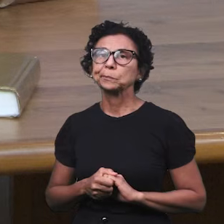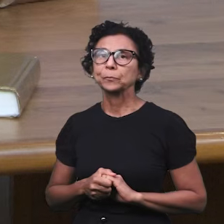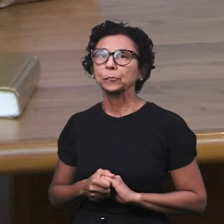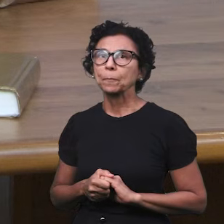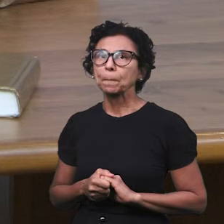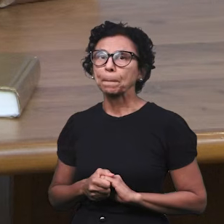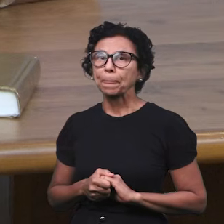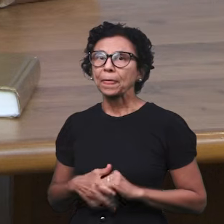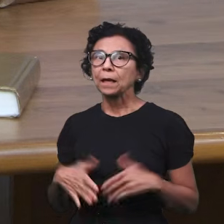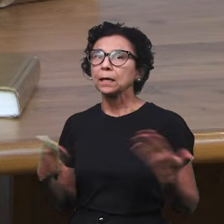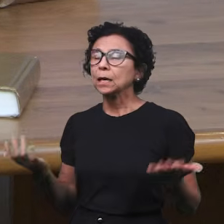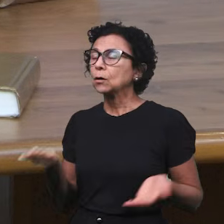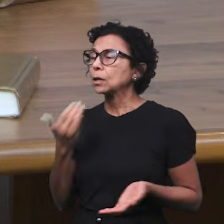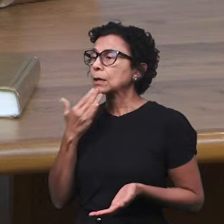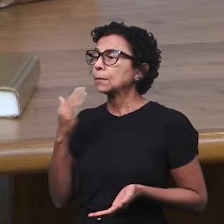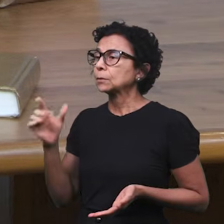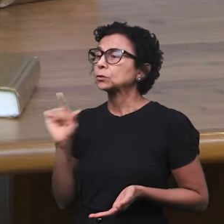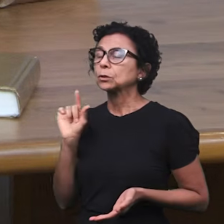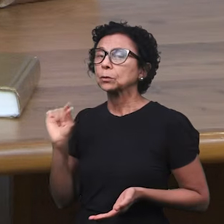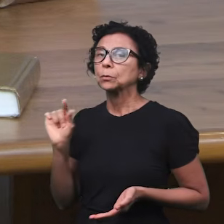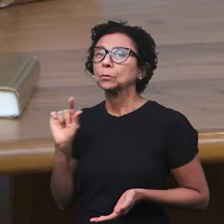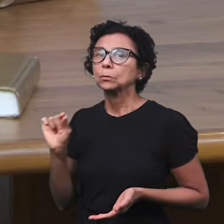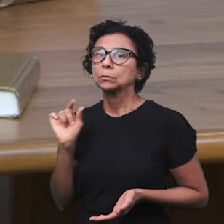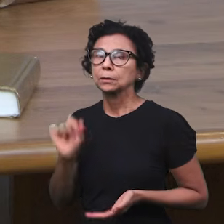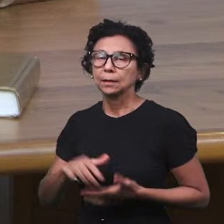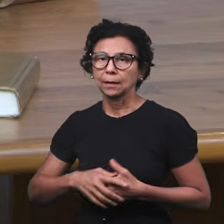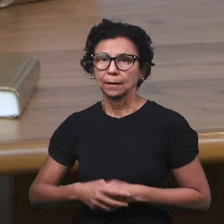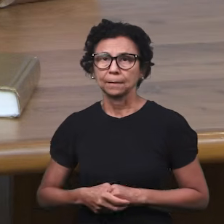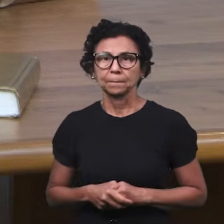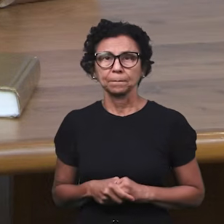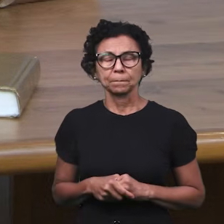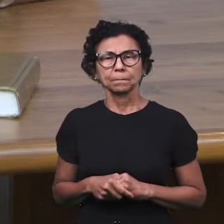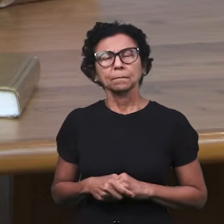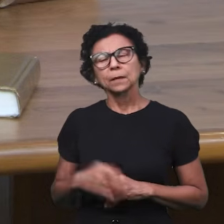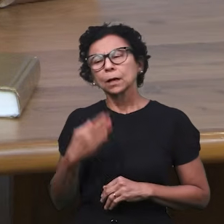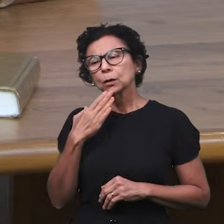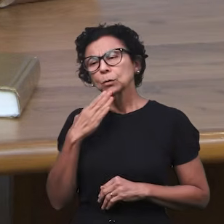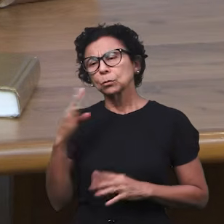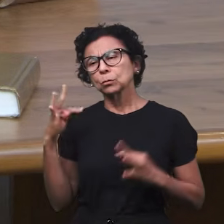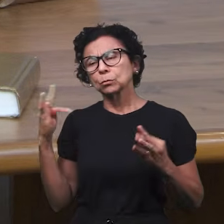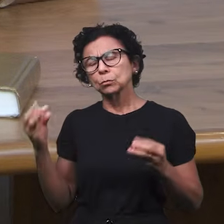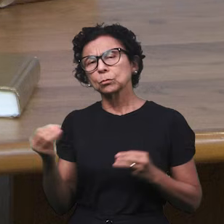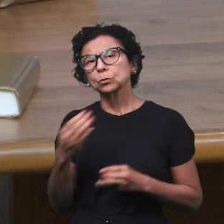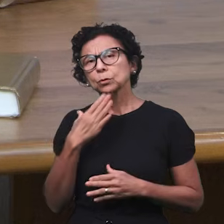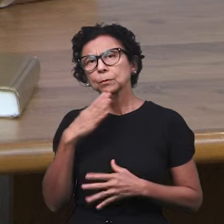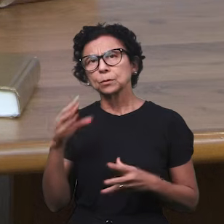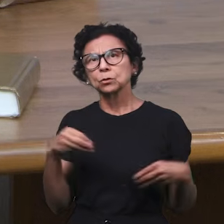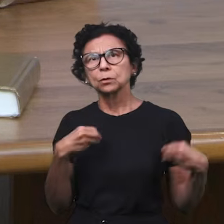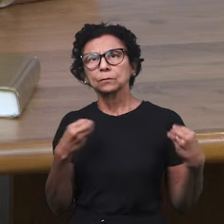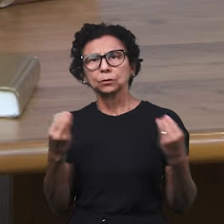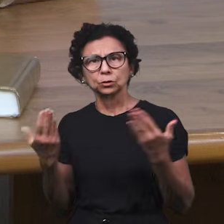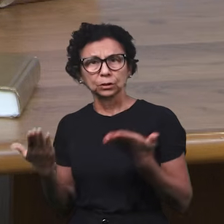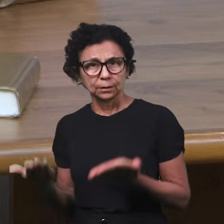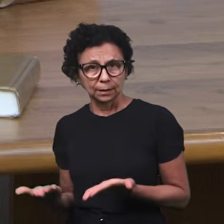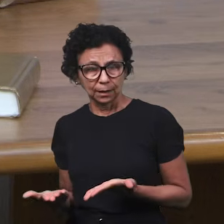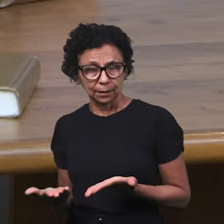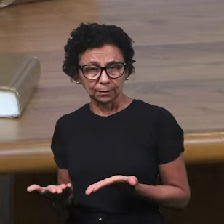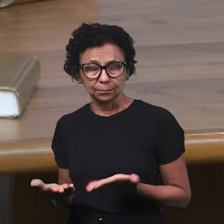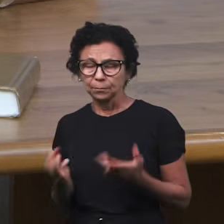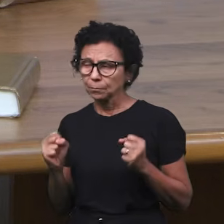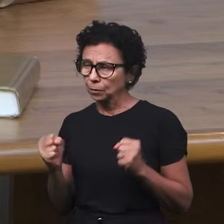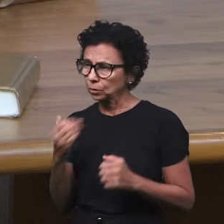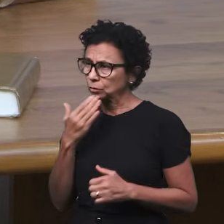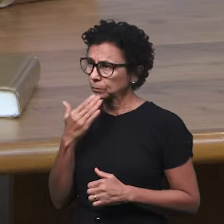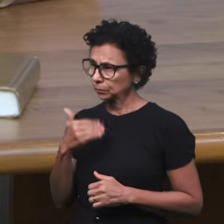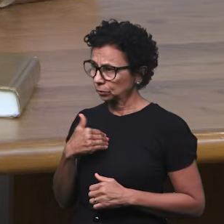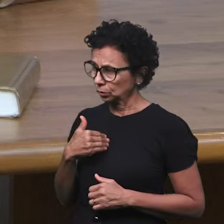tua petição? E dar-se-te-á? Ou qual é ainda o teu requerimento? E